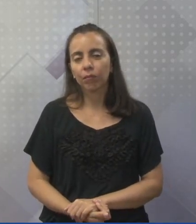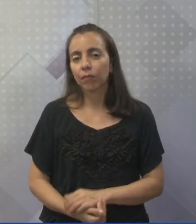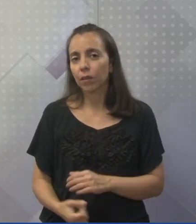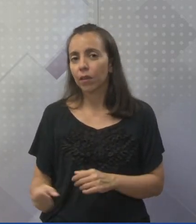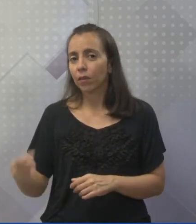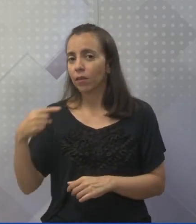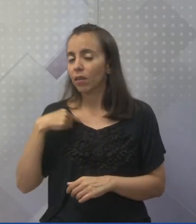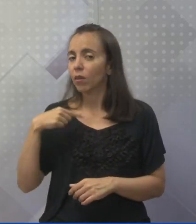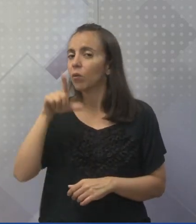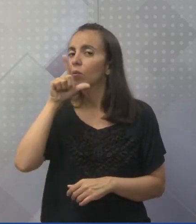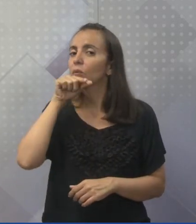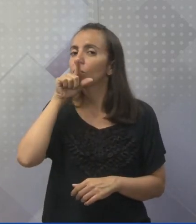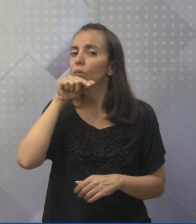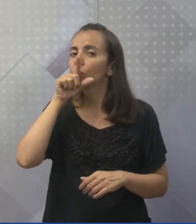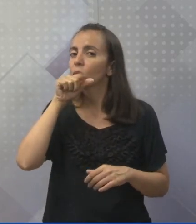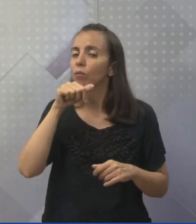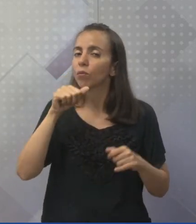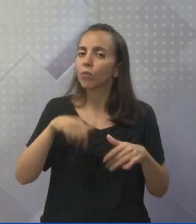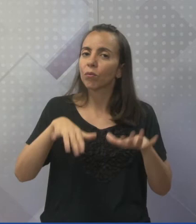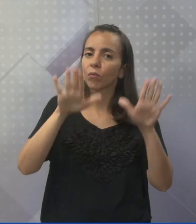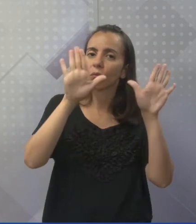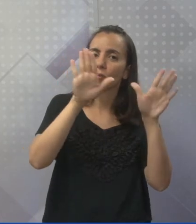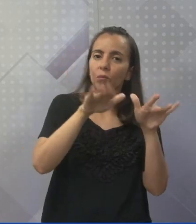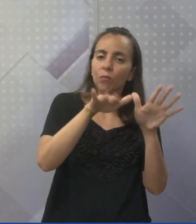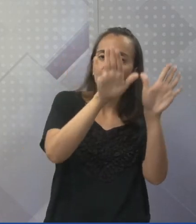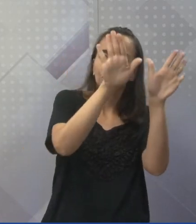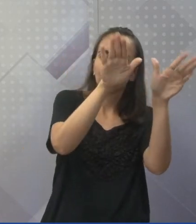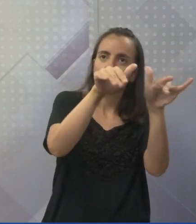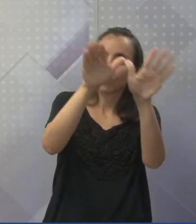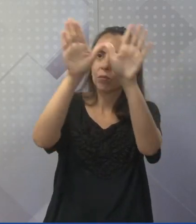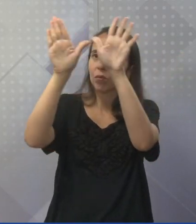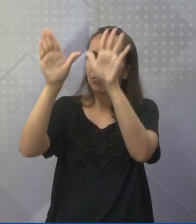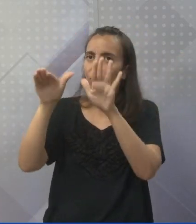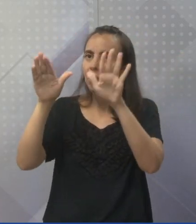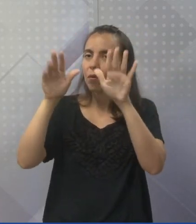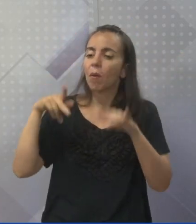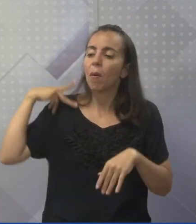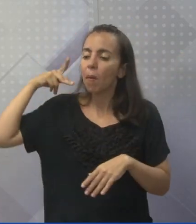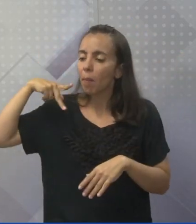fosse um pássaro, eu voaria sobre a costa da Paraíba,